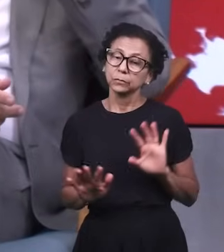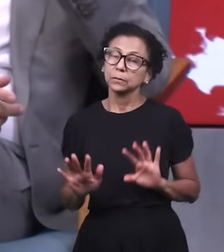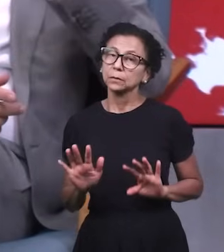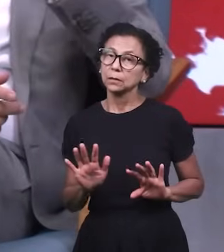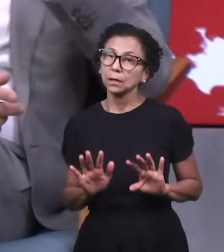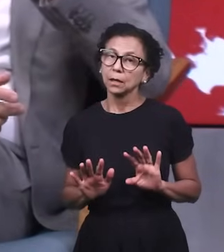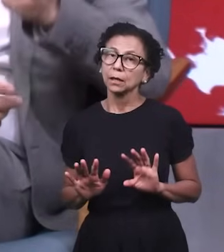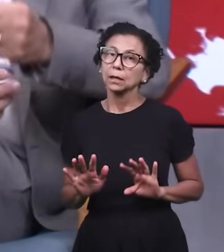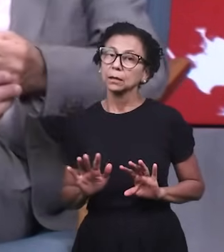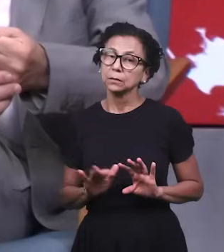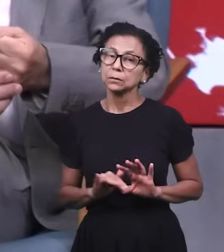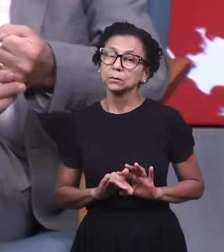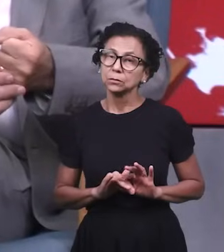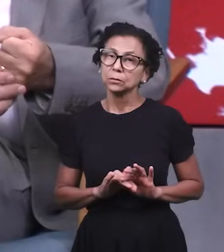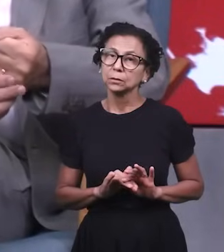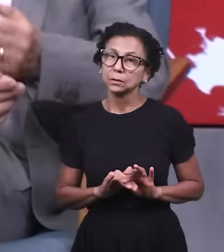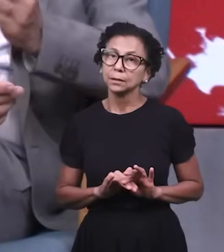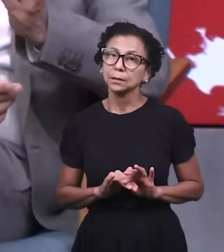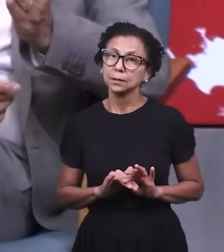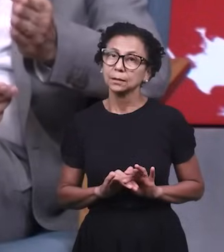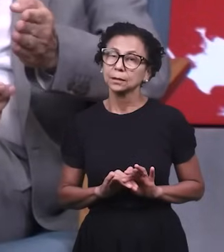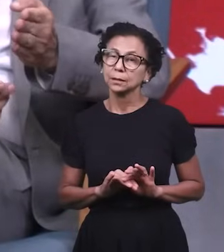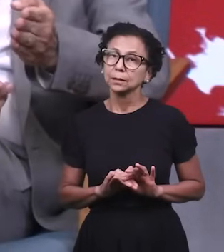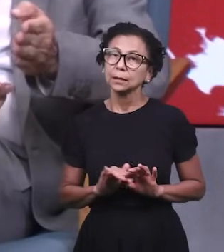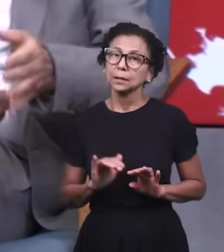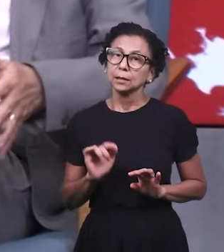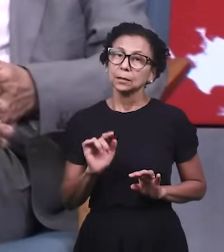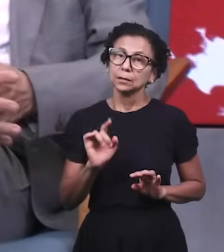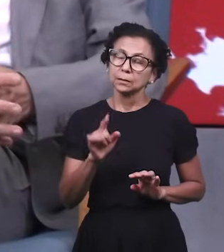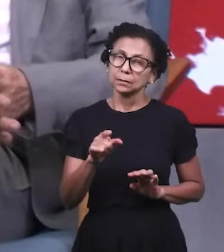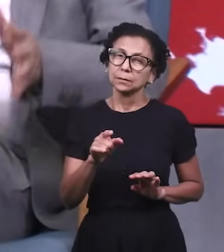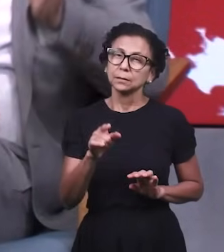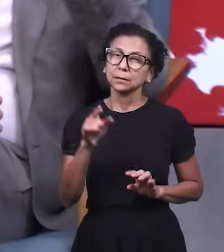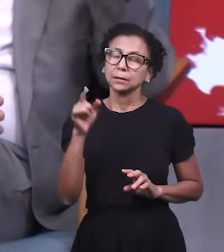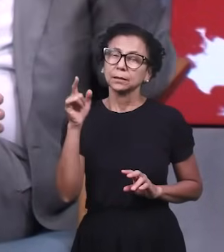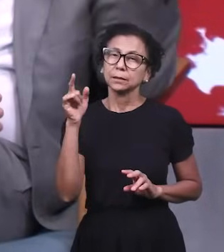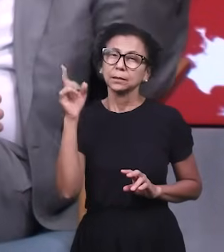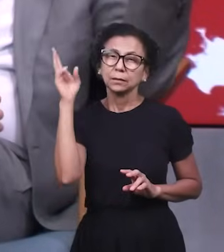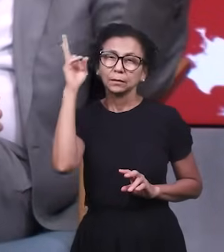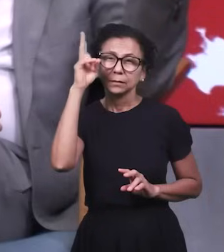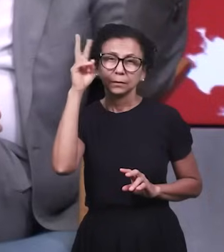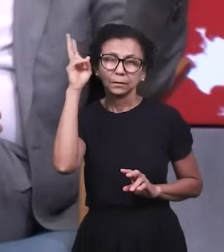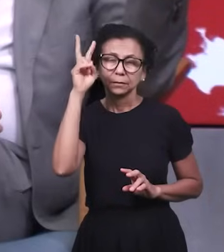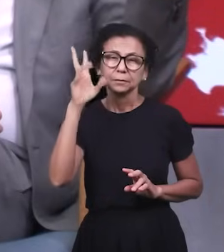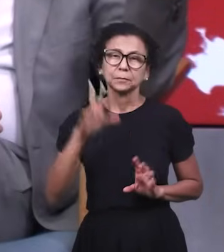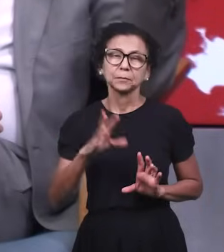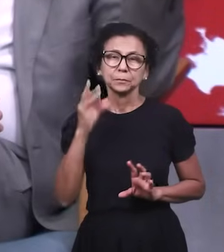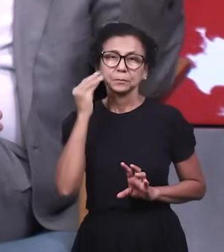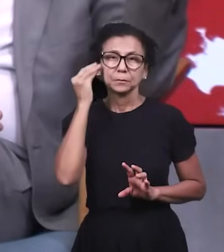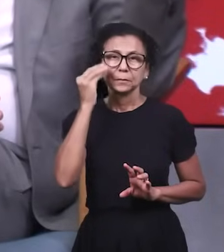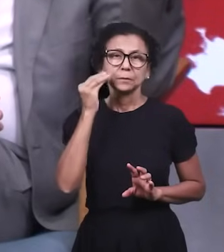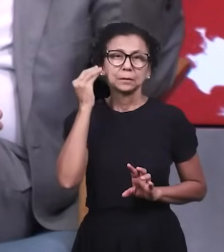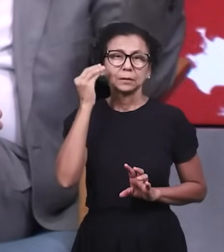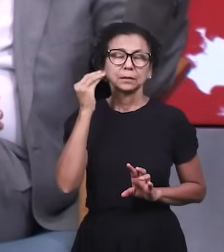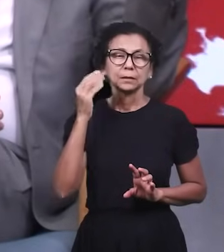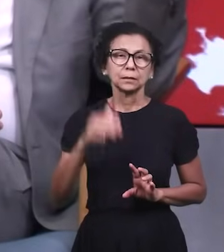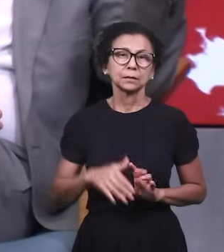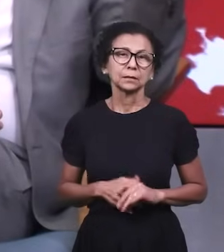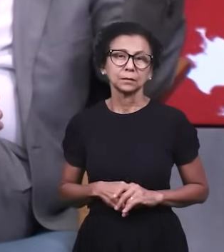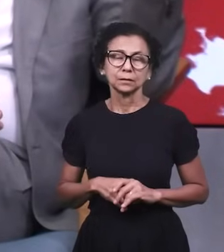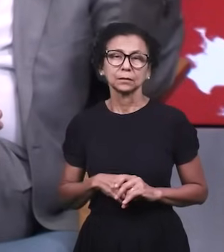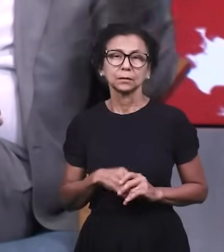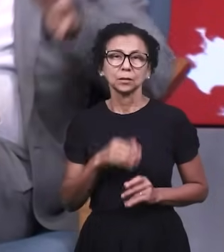do propósito de Deus. Vocês estão lembrados da experiência da cura de